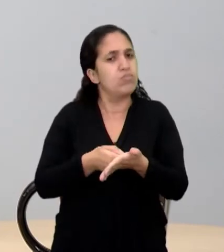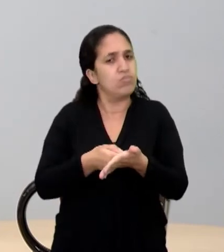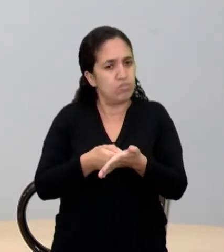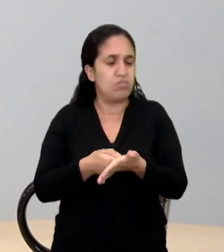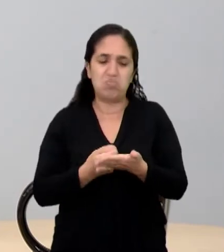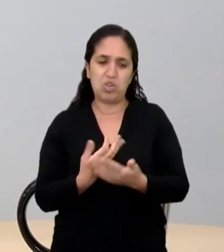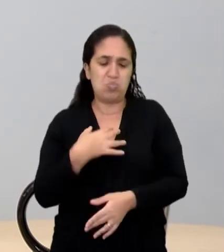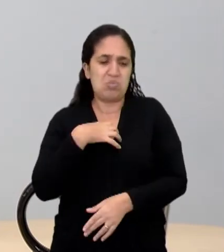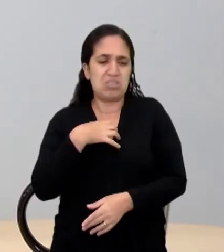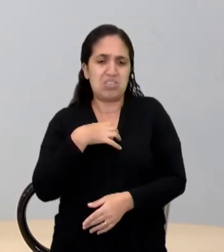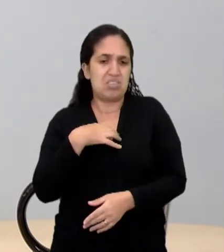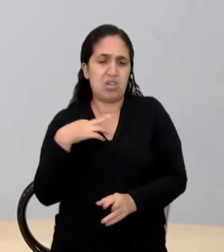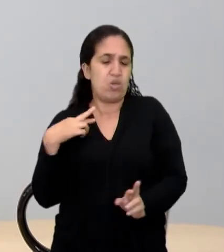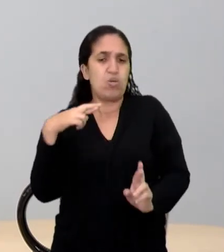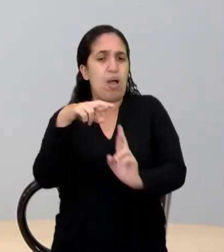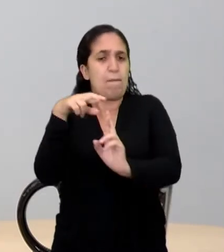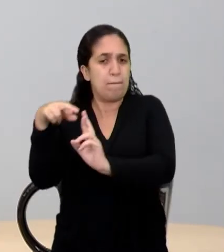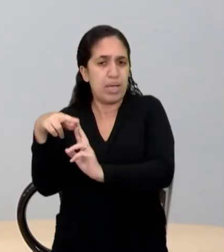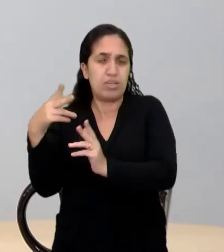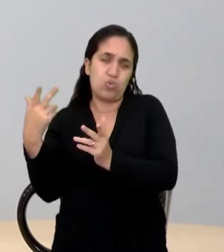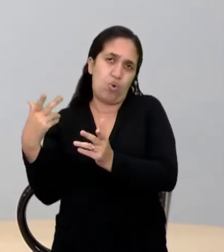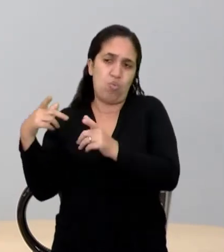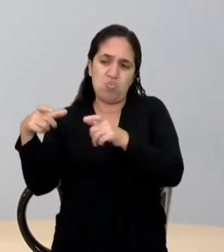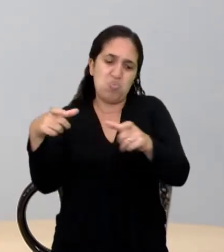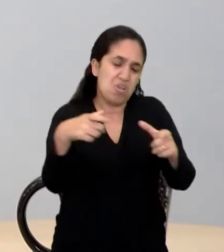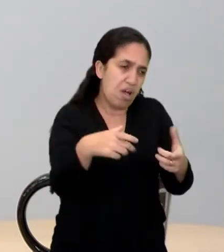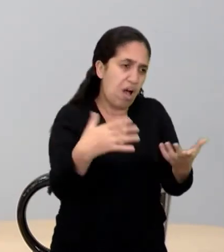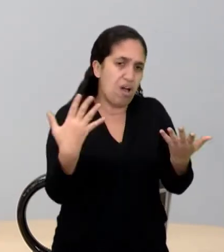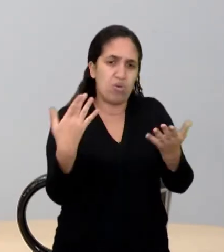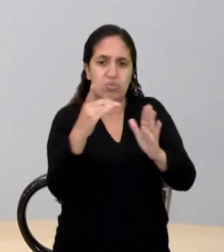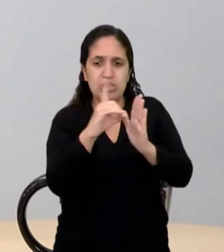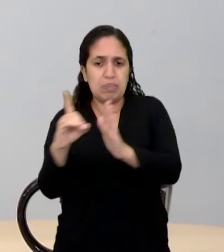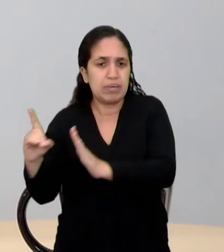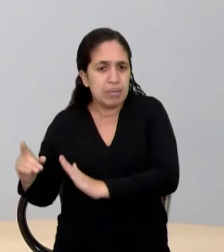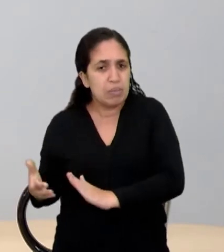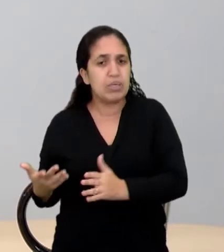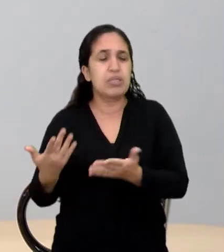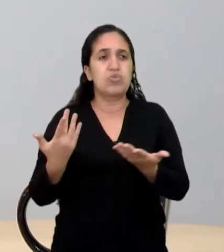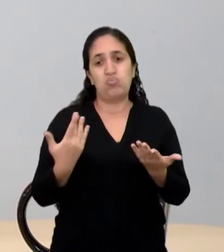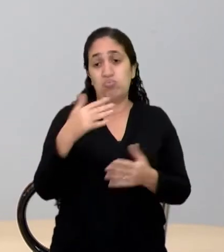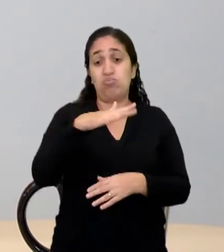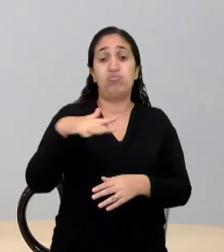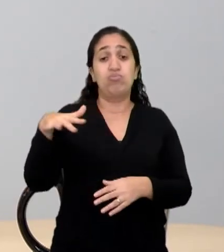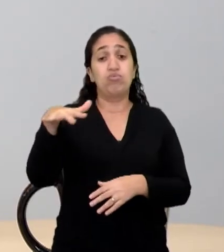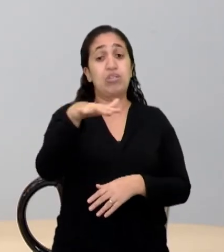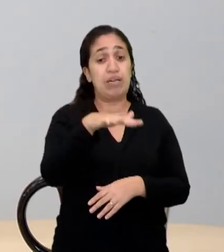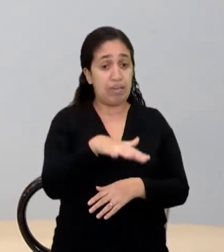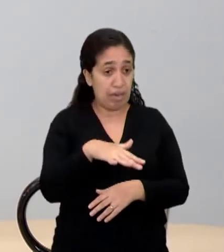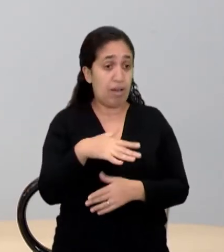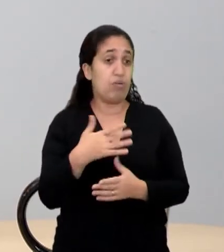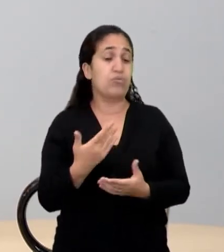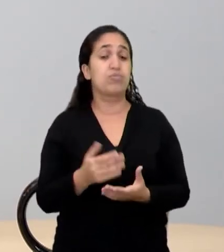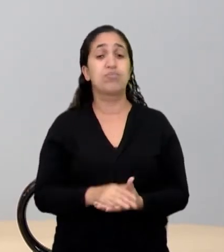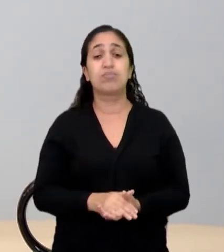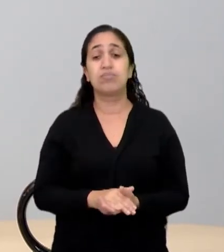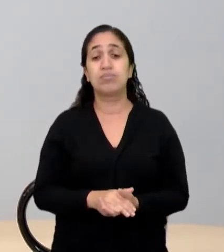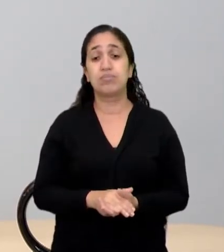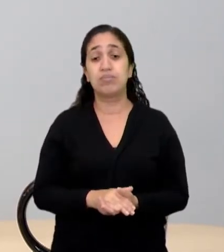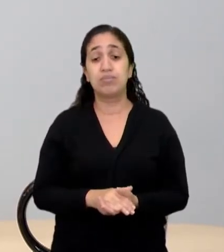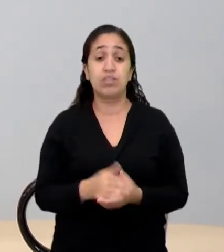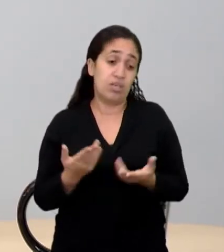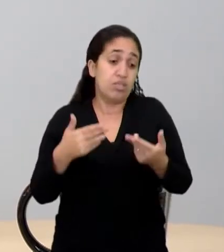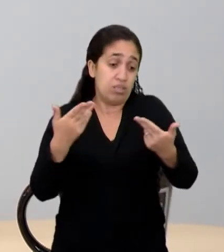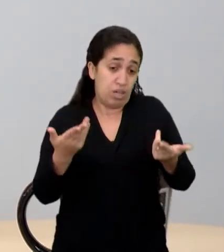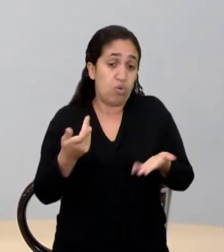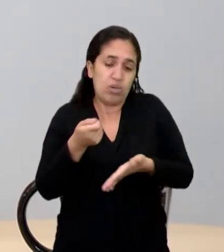se sentem representados em alguns locais ou departamentos, enfim, de modo geral, nas mídias e tudo mais. E por isso